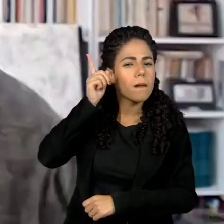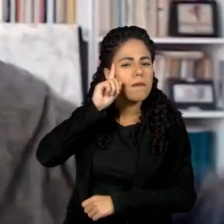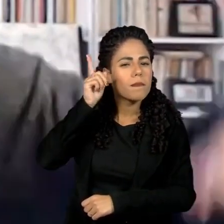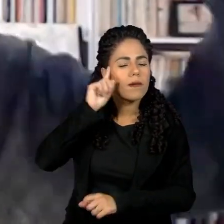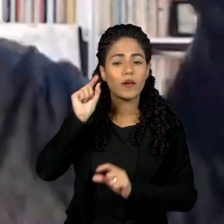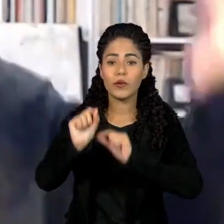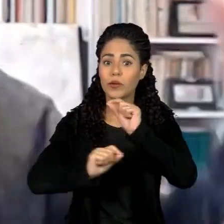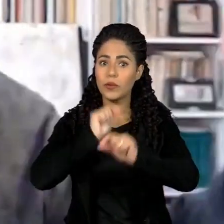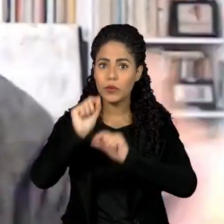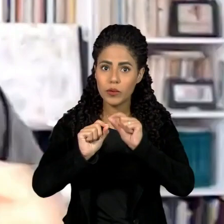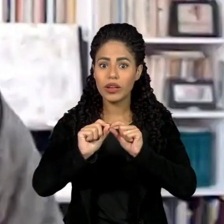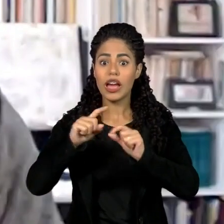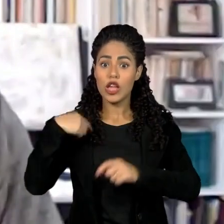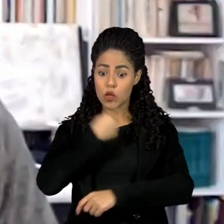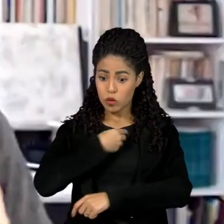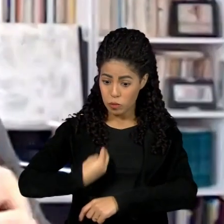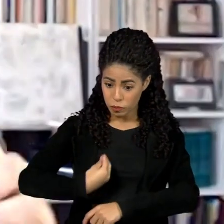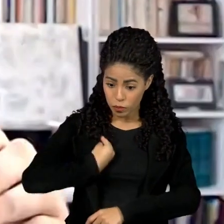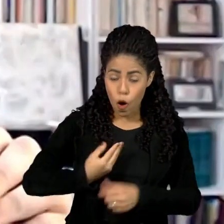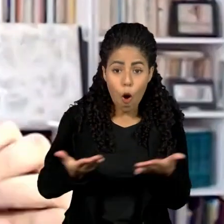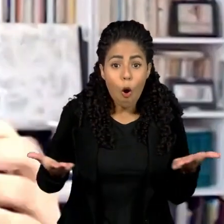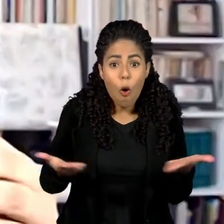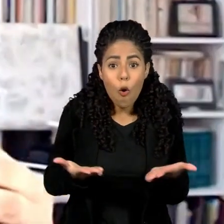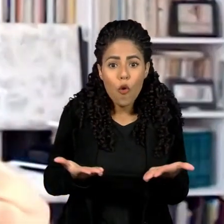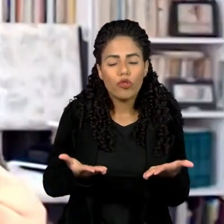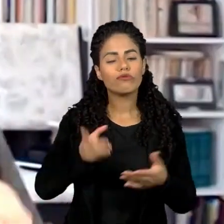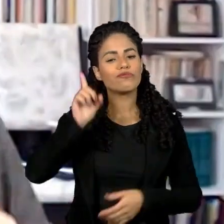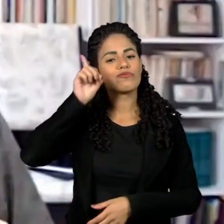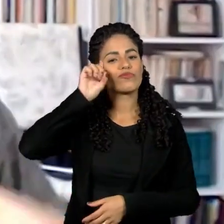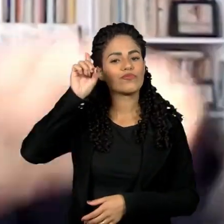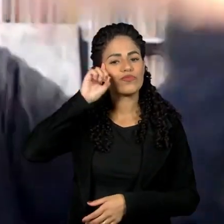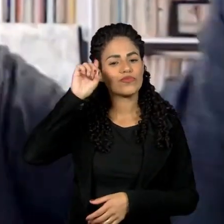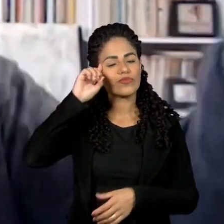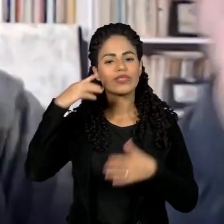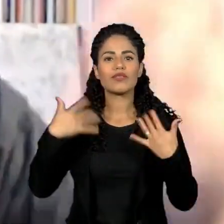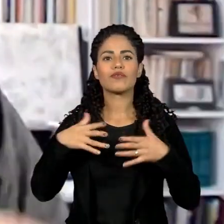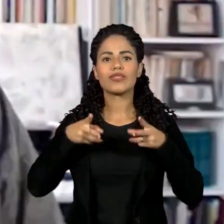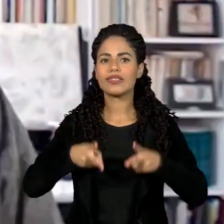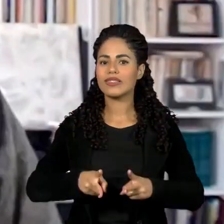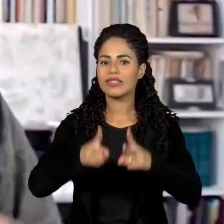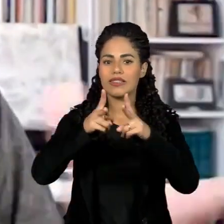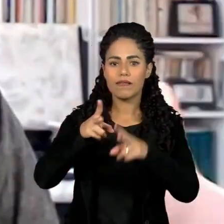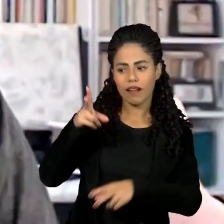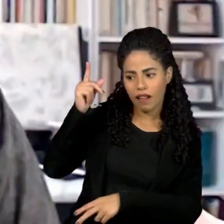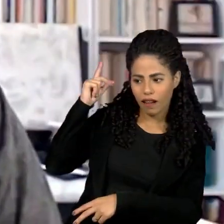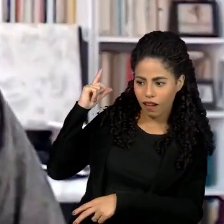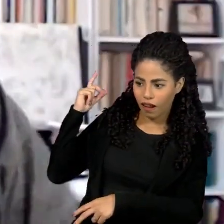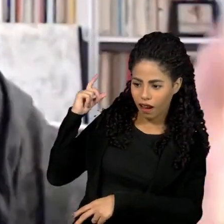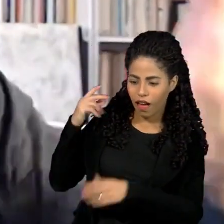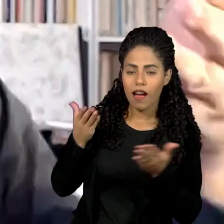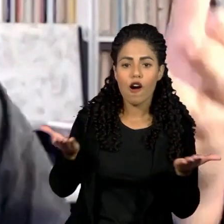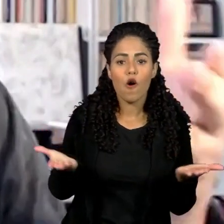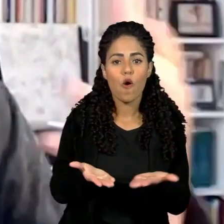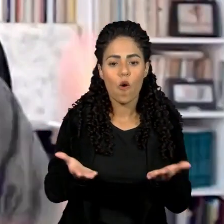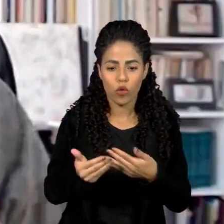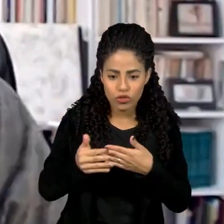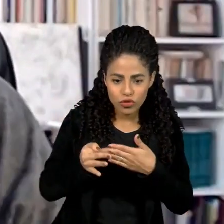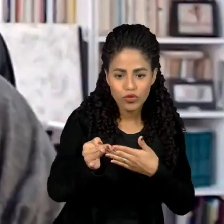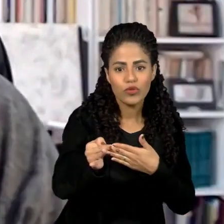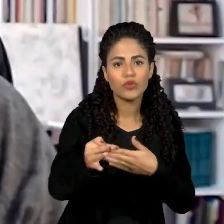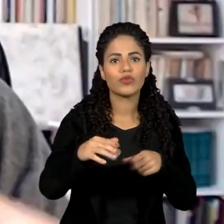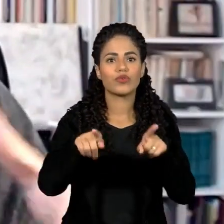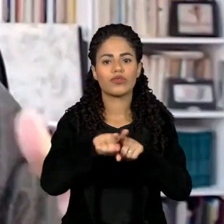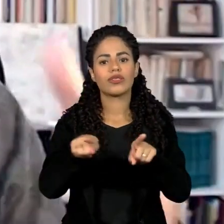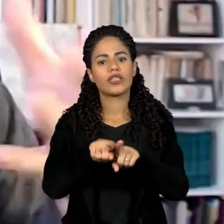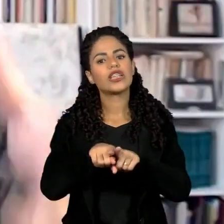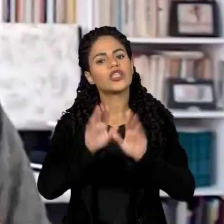nosso cotidiano, o nosso presente, ele é encantado, né? Assim como as visagens. Encantado do quê? Encantado de